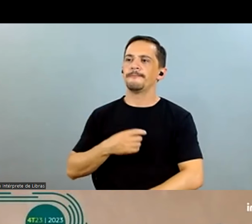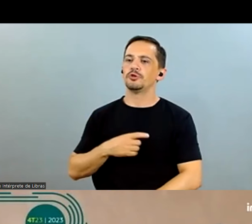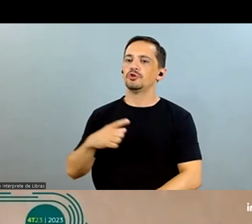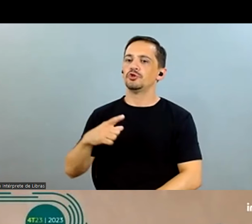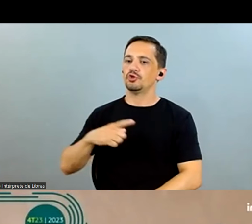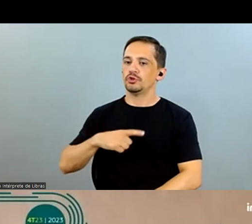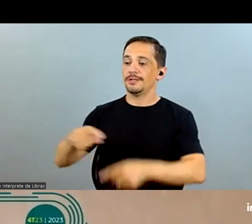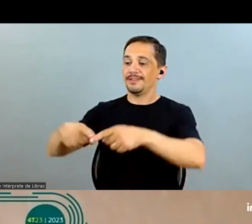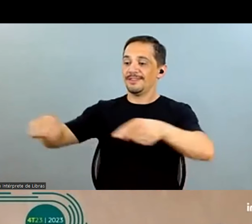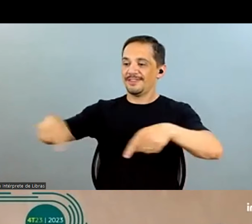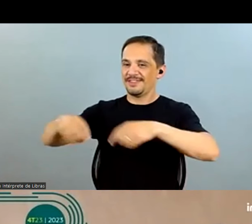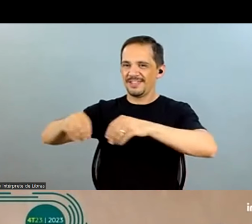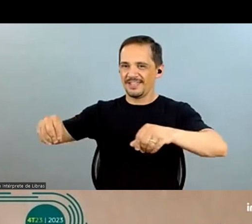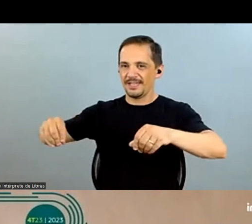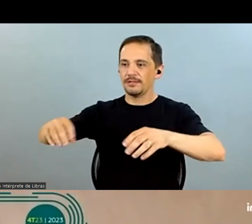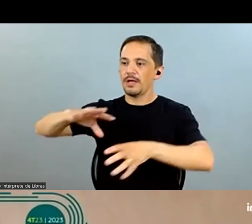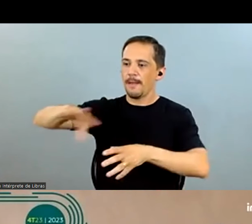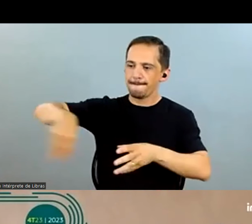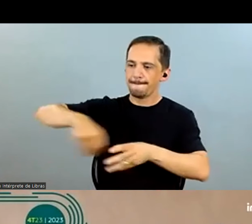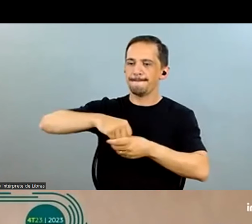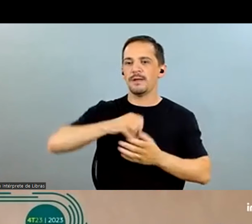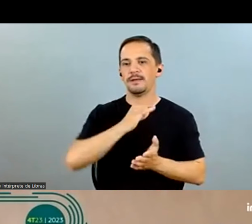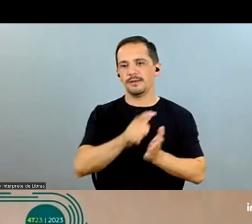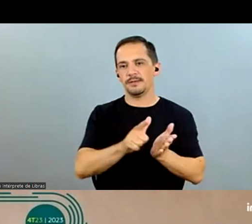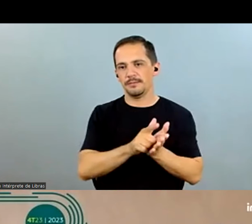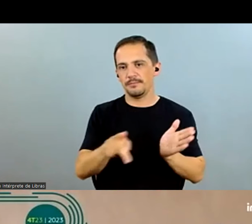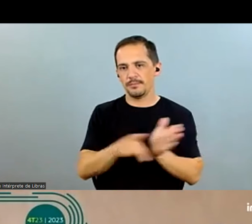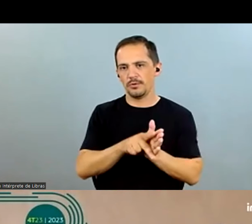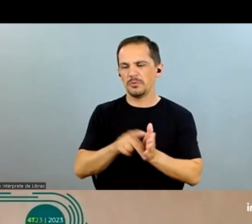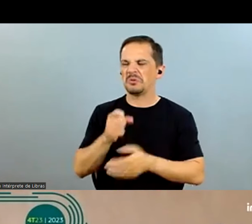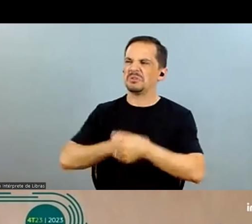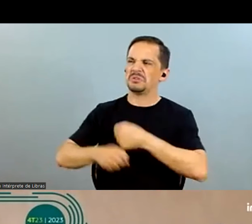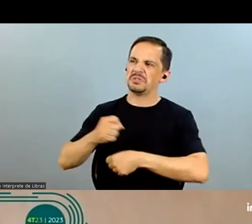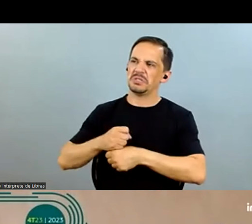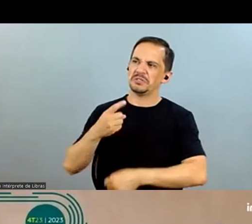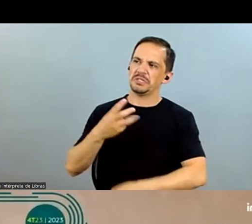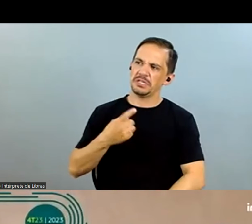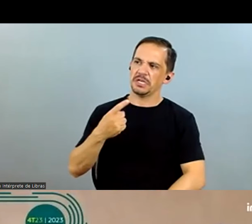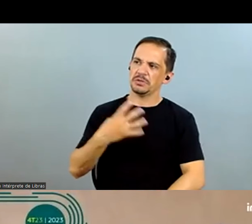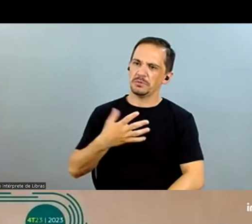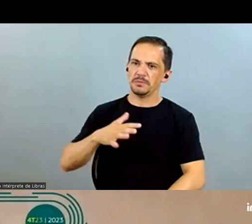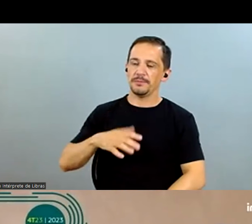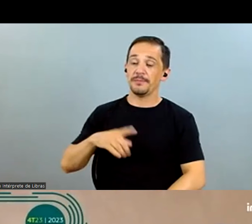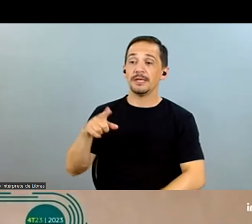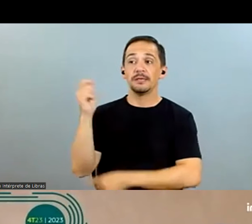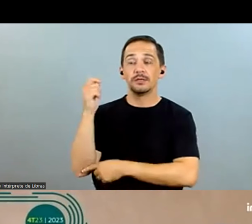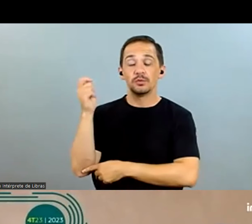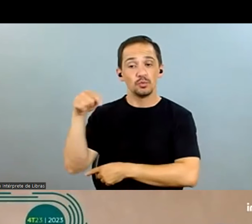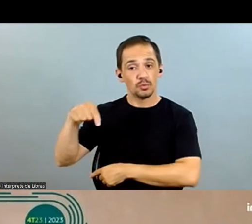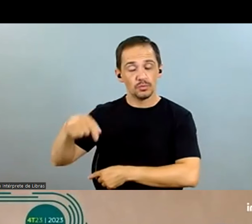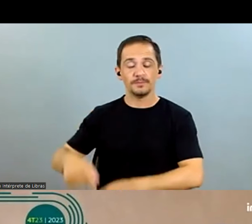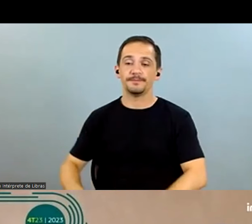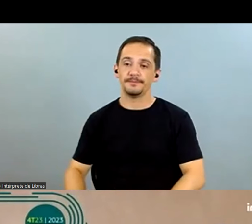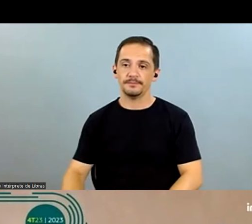dentro que acabou vindo parar no balanç da eren isso foi lá em 2013 2014 Tá mas não é Santa Catarina litoral do Rio Grande do Sul